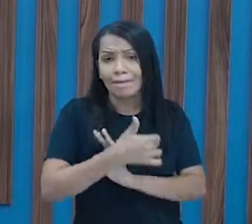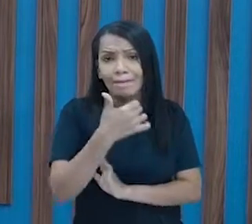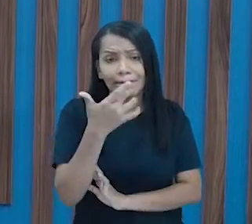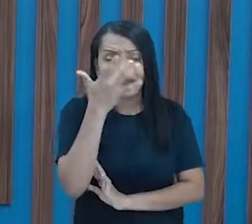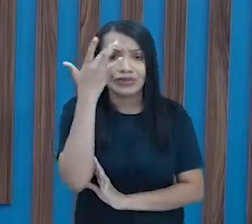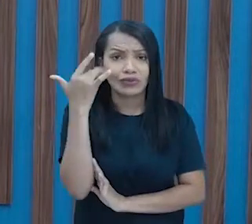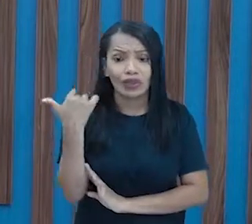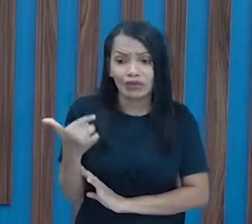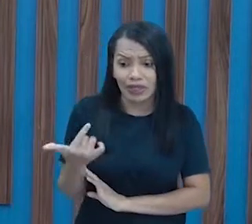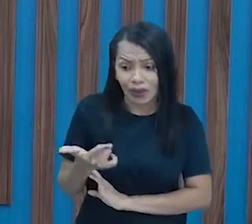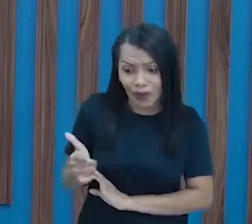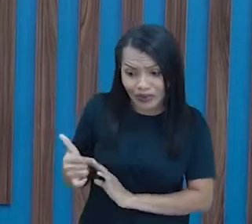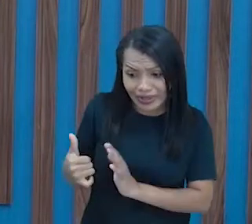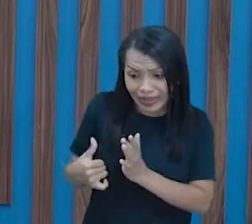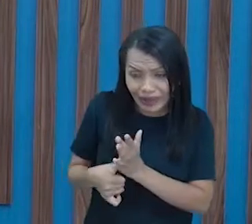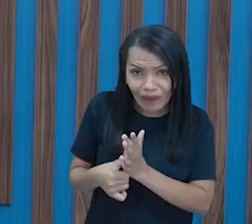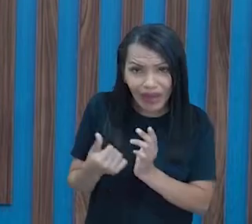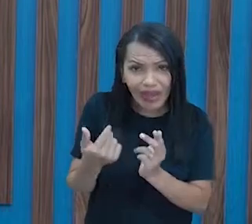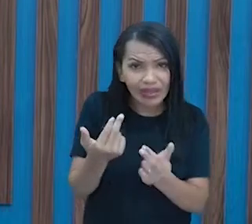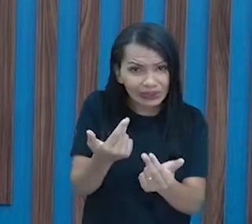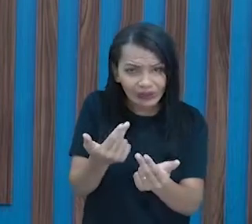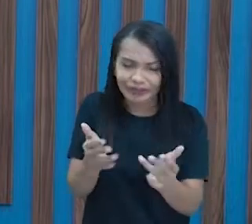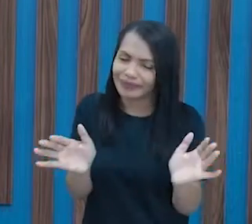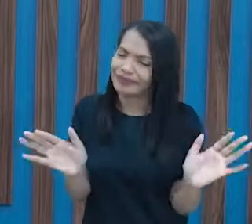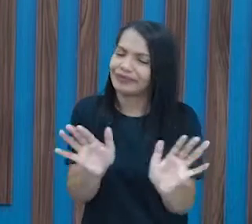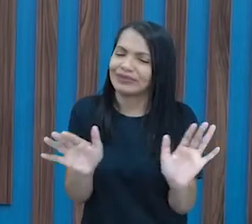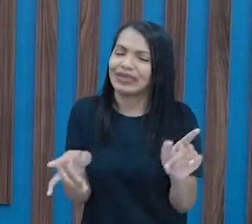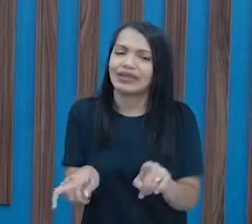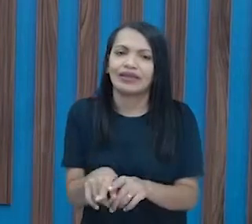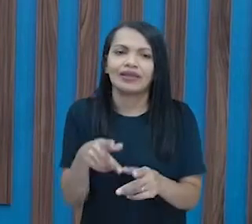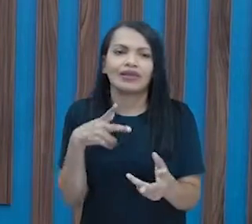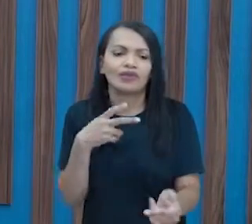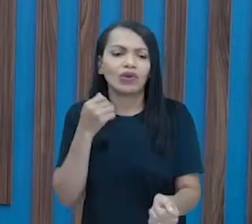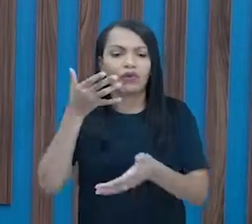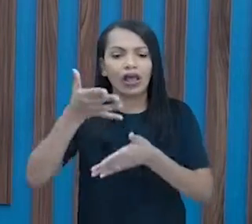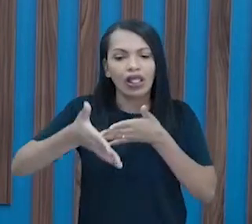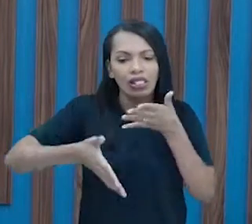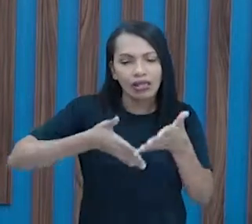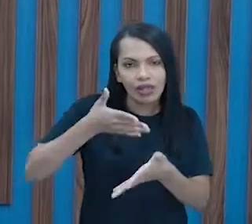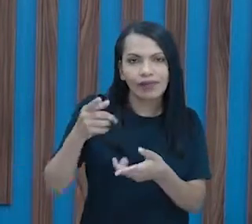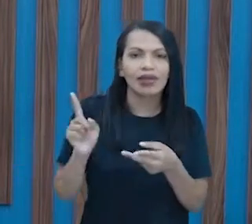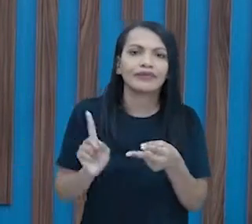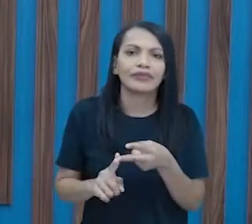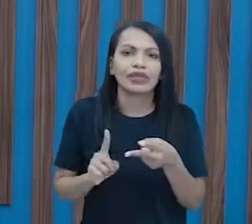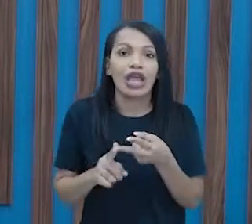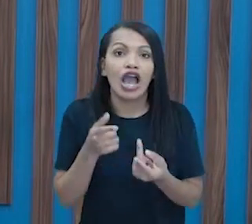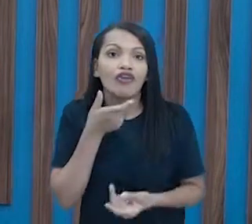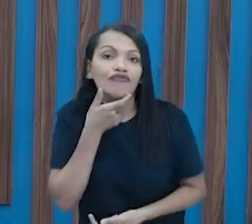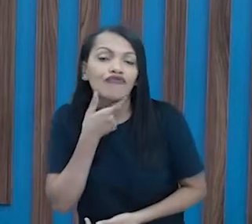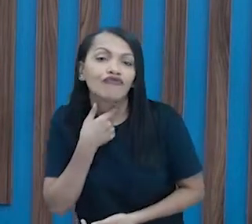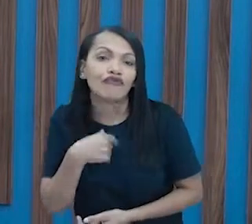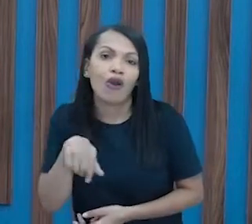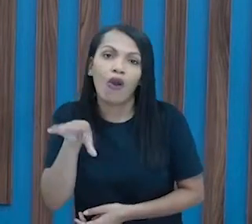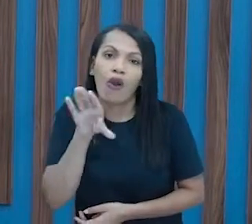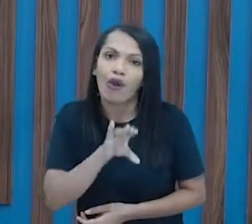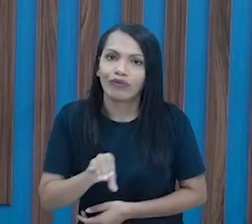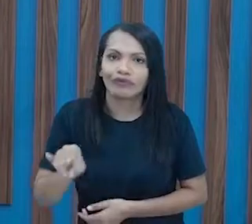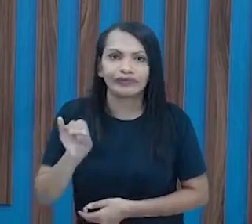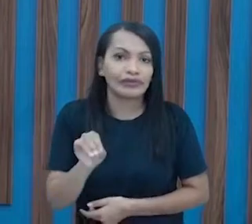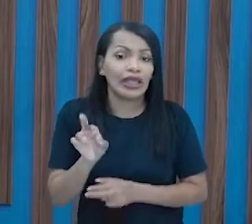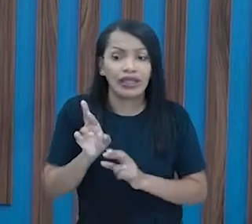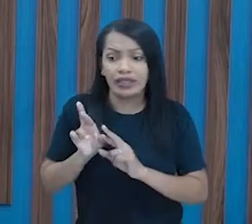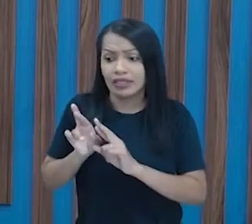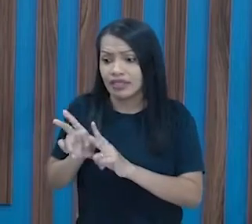outra. Assim são nossas vozes, né? Você pode se agradar mais num som, de uma pessoa que tem um som mais grave, né?